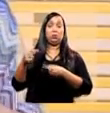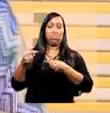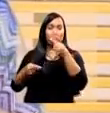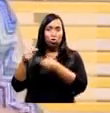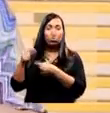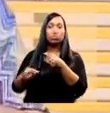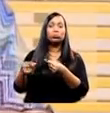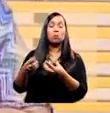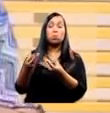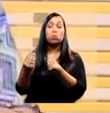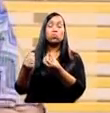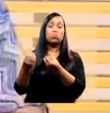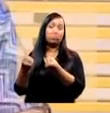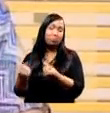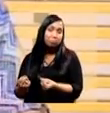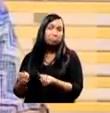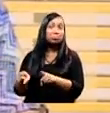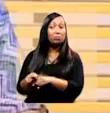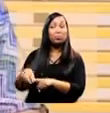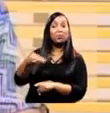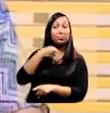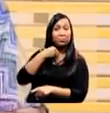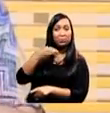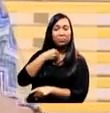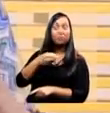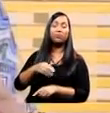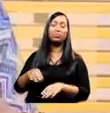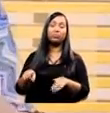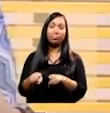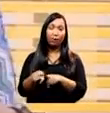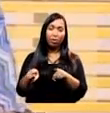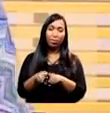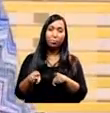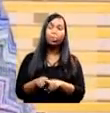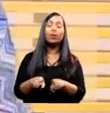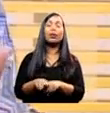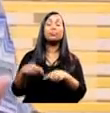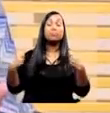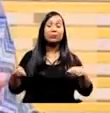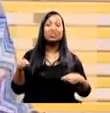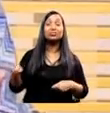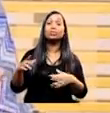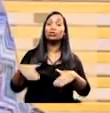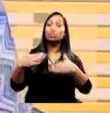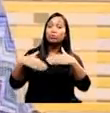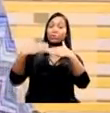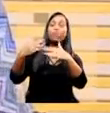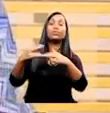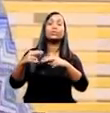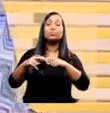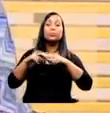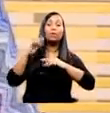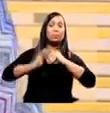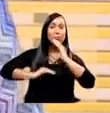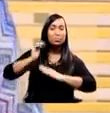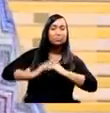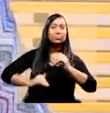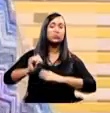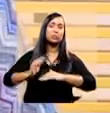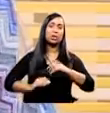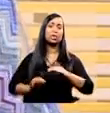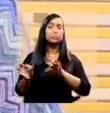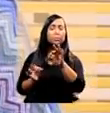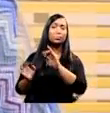de média e alta complexidade. E elas têm que ser desenvolvidas por